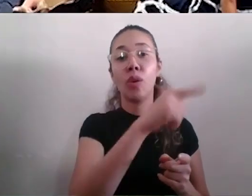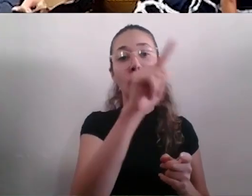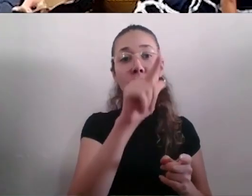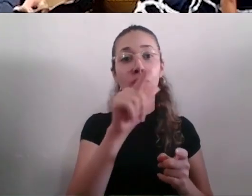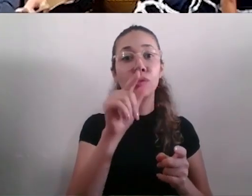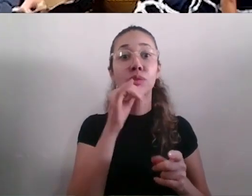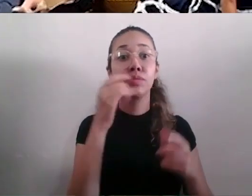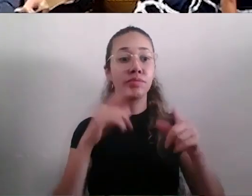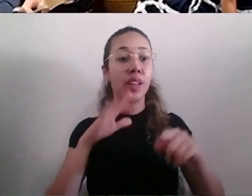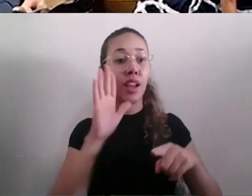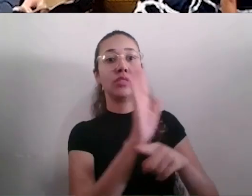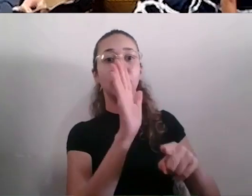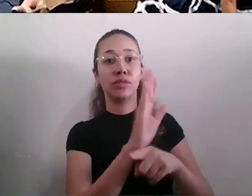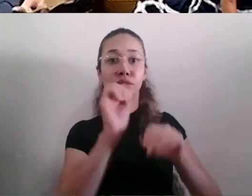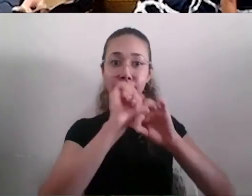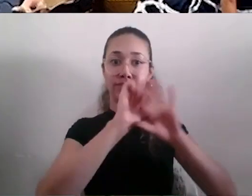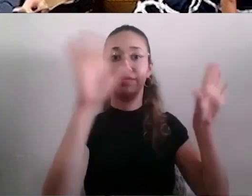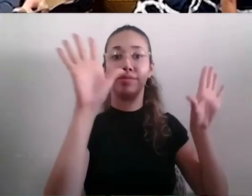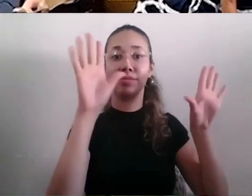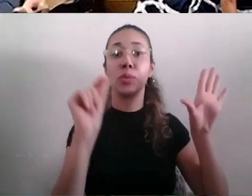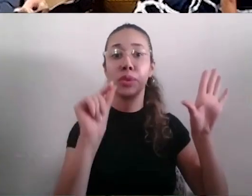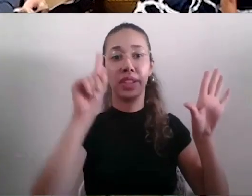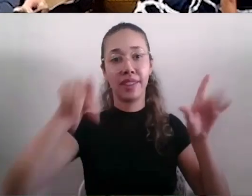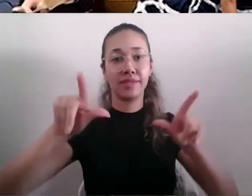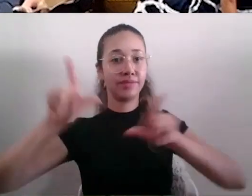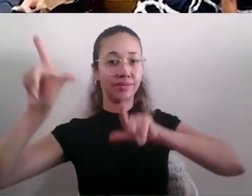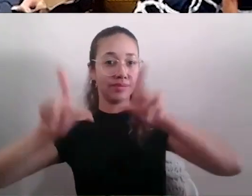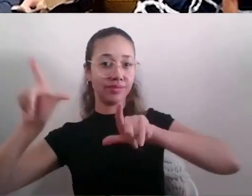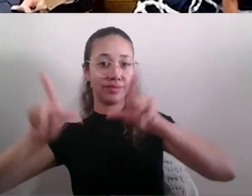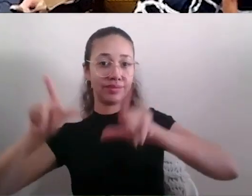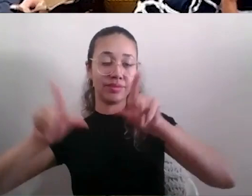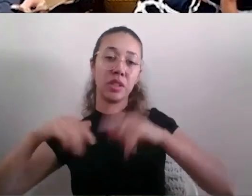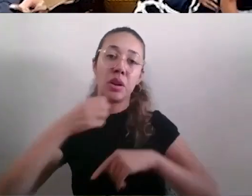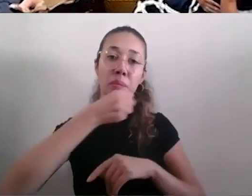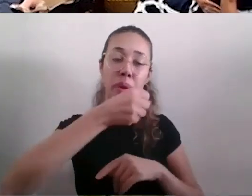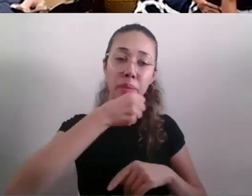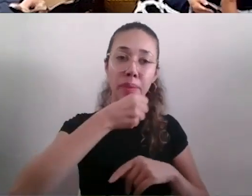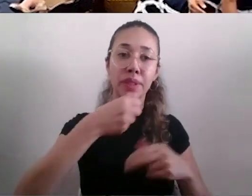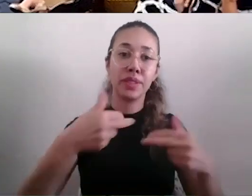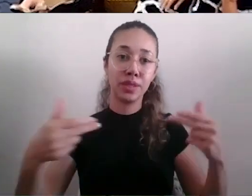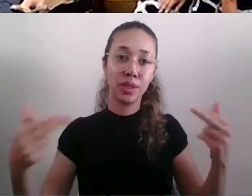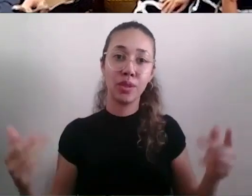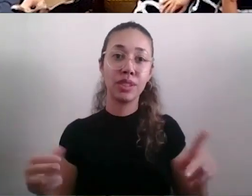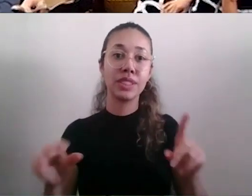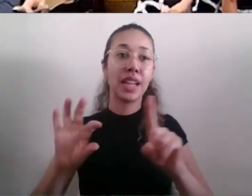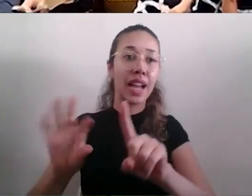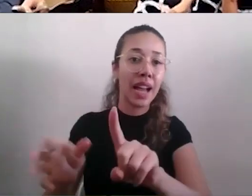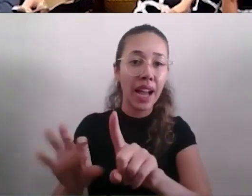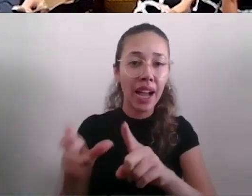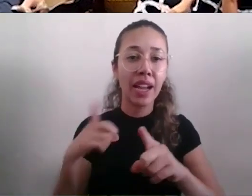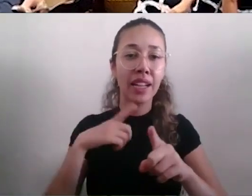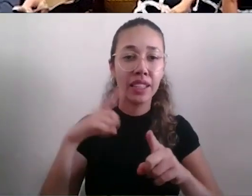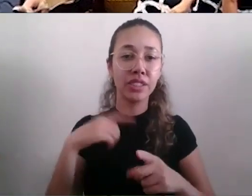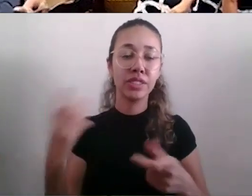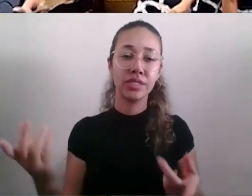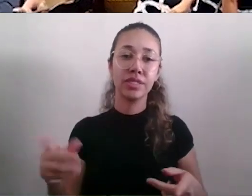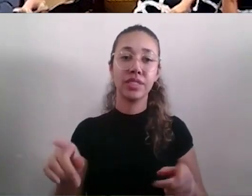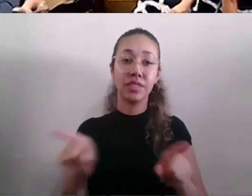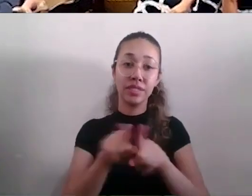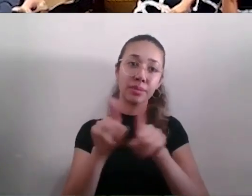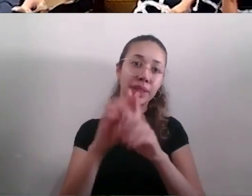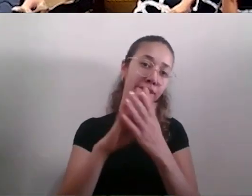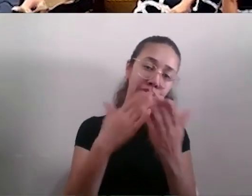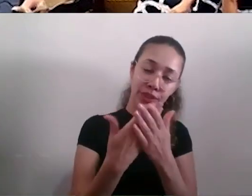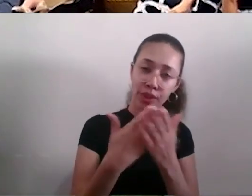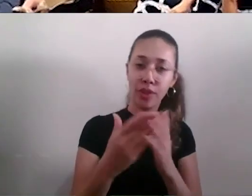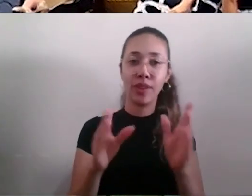esse trabalho do que a imprensa, né? Não consigo ver. Eu acho que, claro, tem o aspecto da escola, da educação, mas